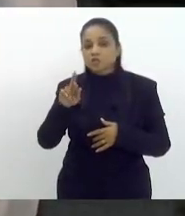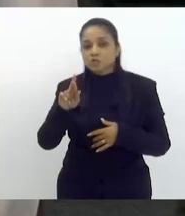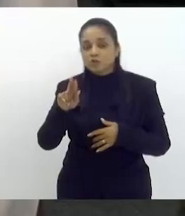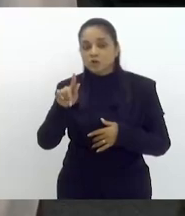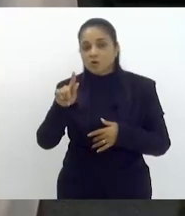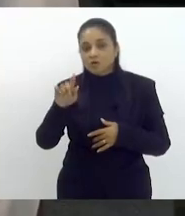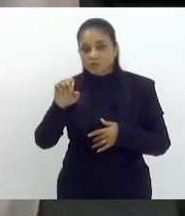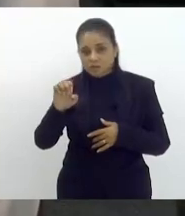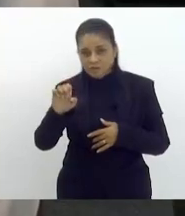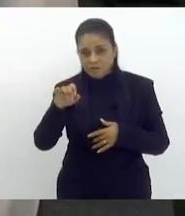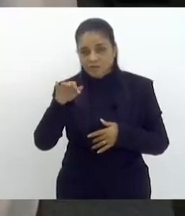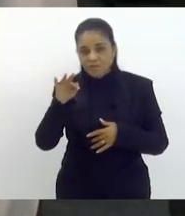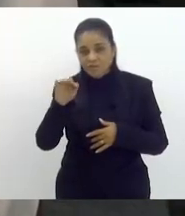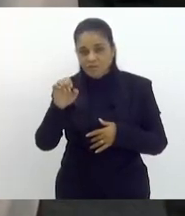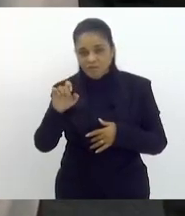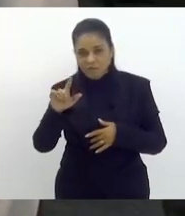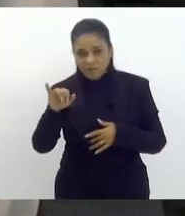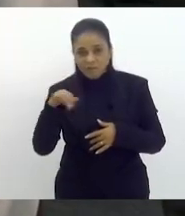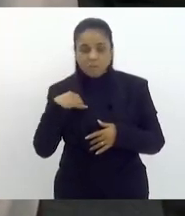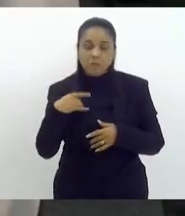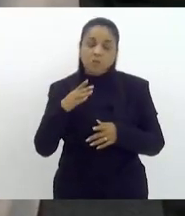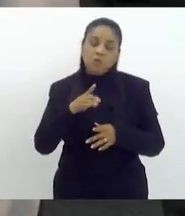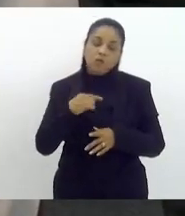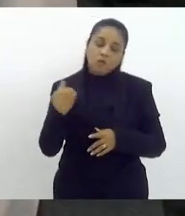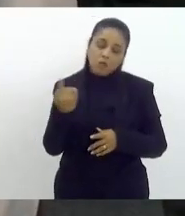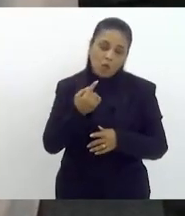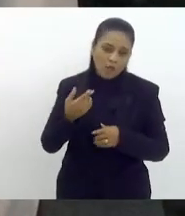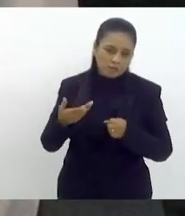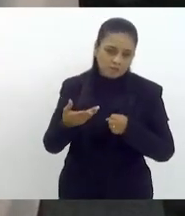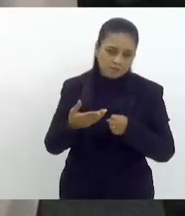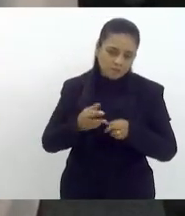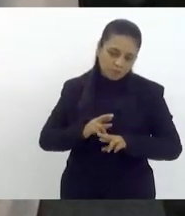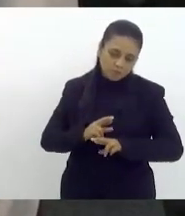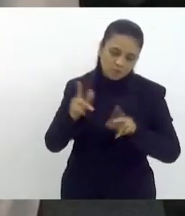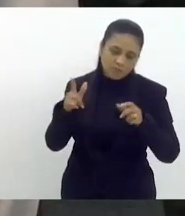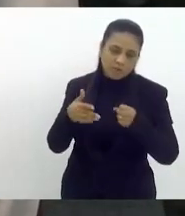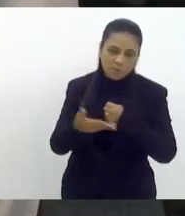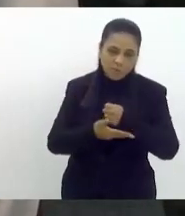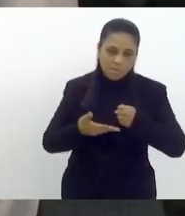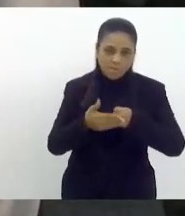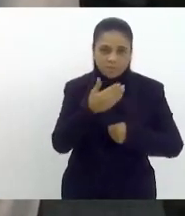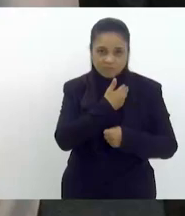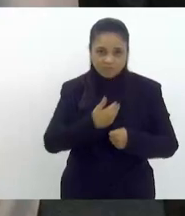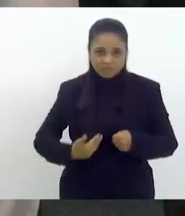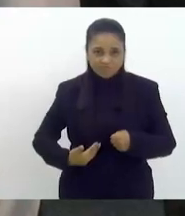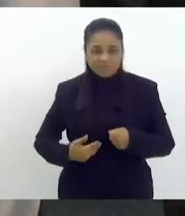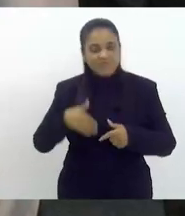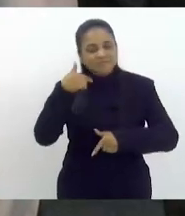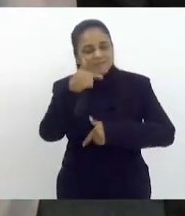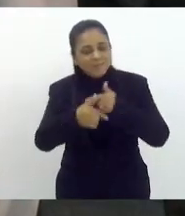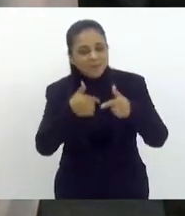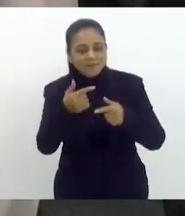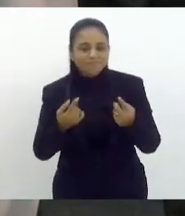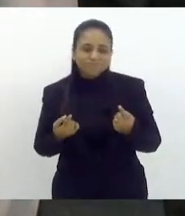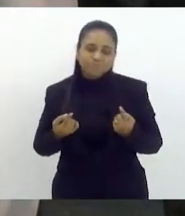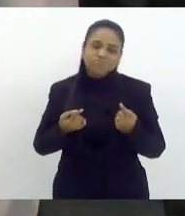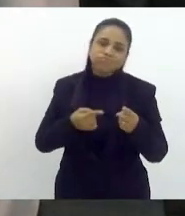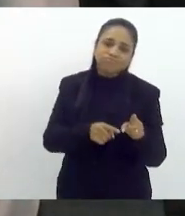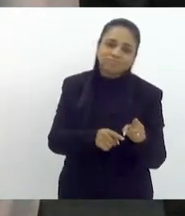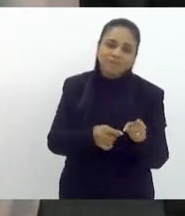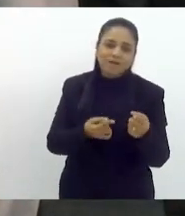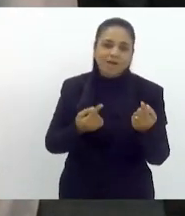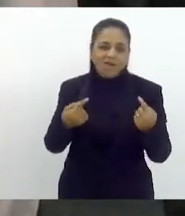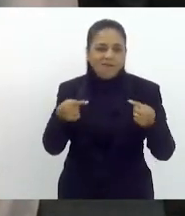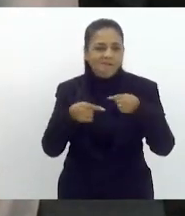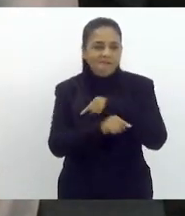nós que não somos da base do governo estamos sempre trabalhando em condições adversas então nós estamos